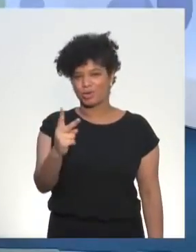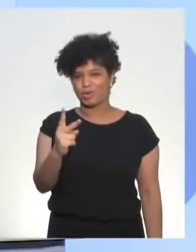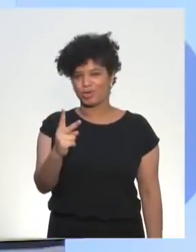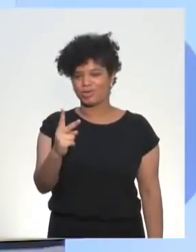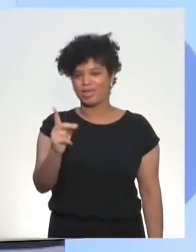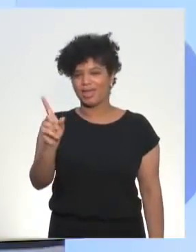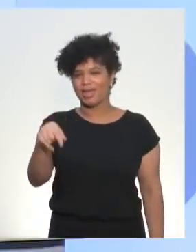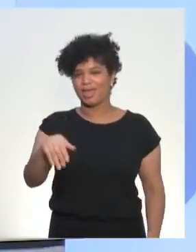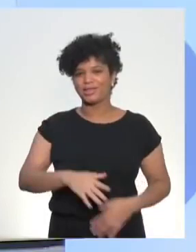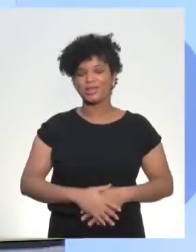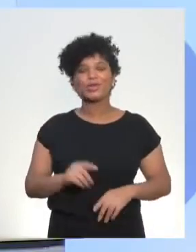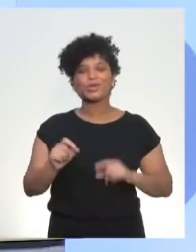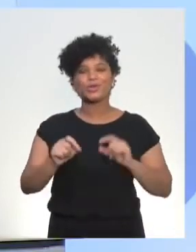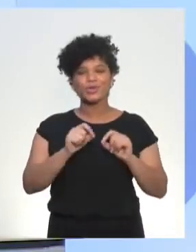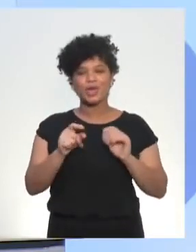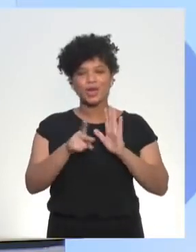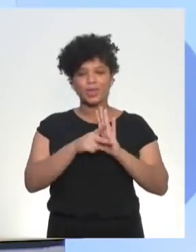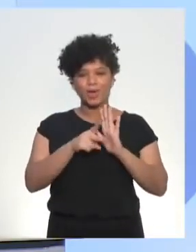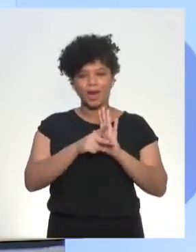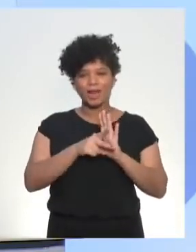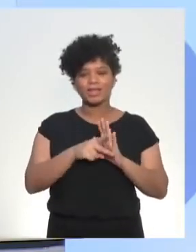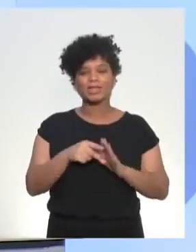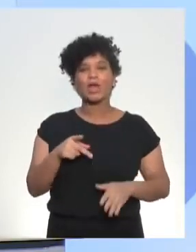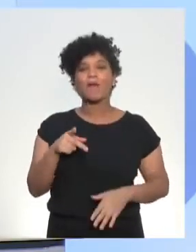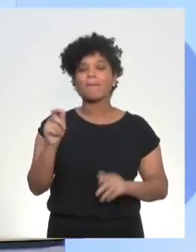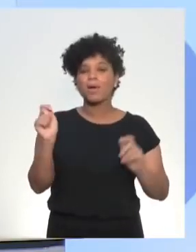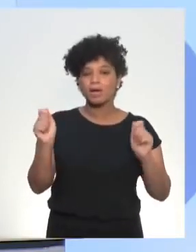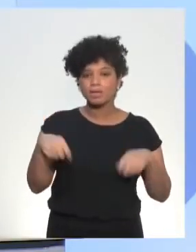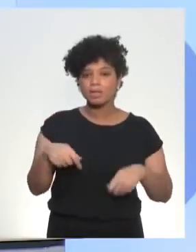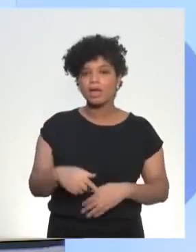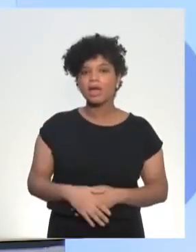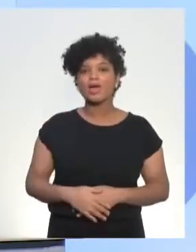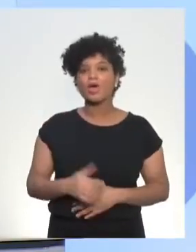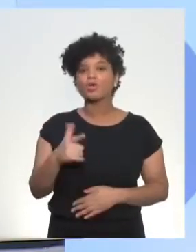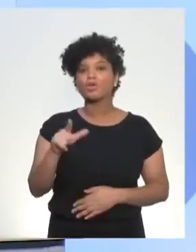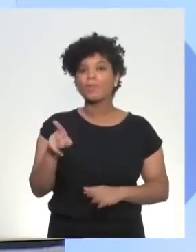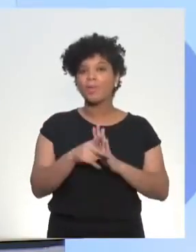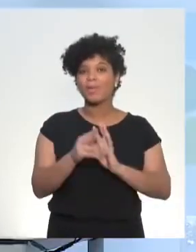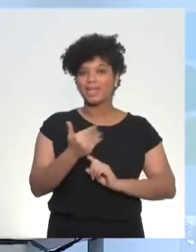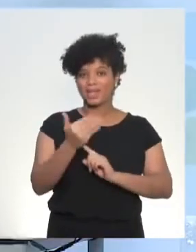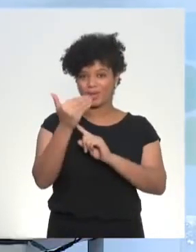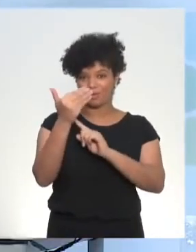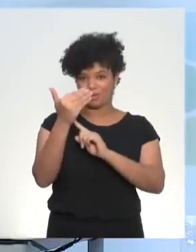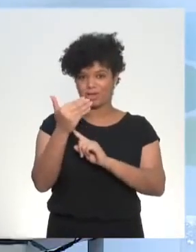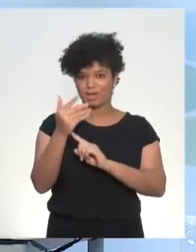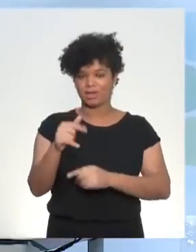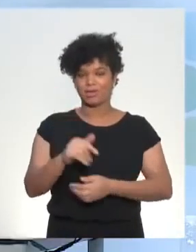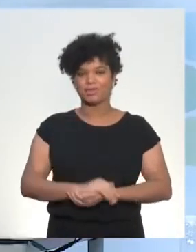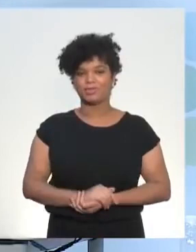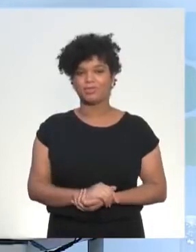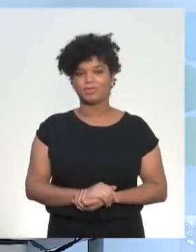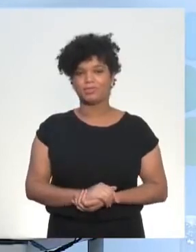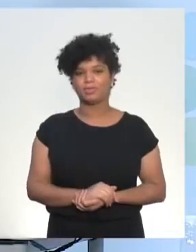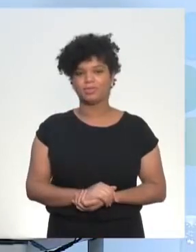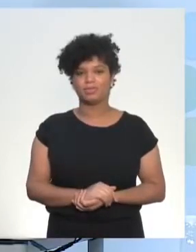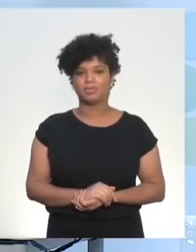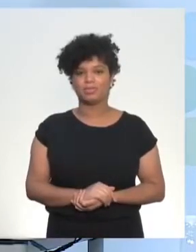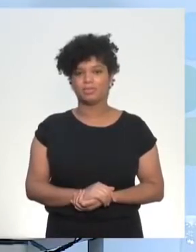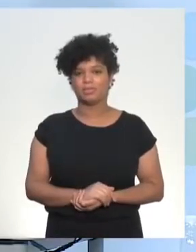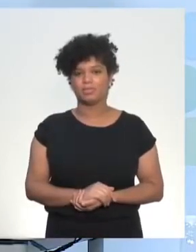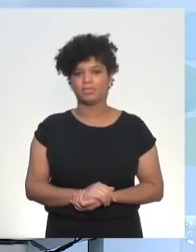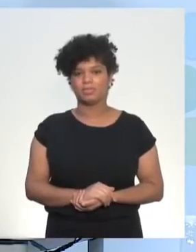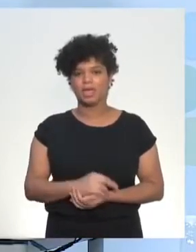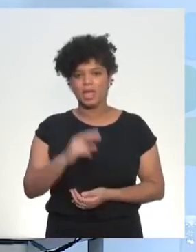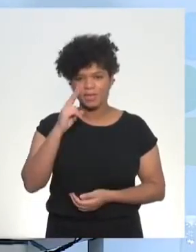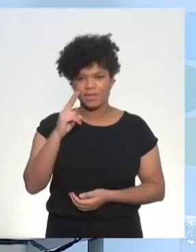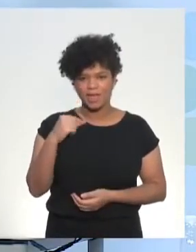Então, ó. Yes, I believe it's possible because of all the technologies. Because of the technology, por causa de toda a tecnologia. Eu vi um